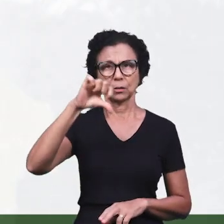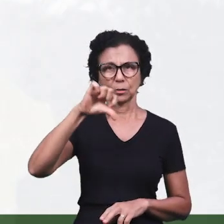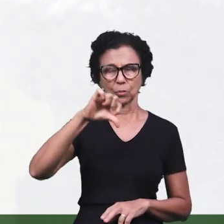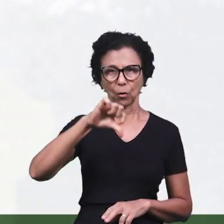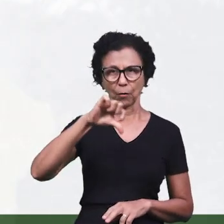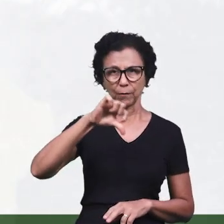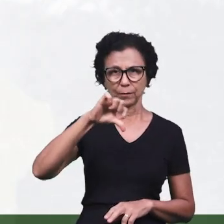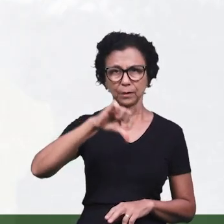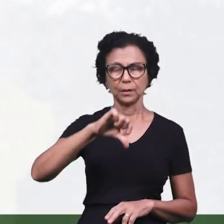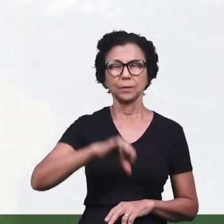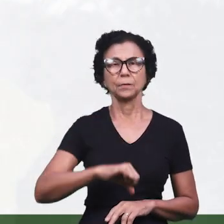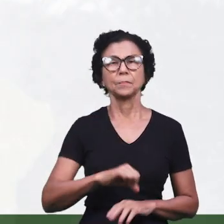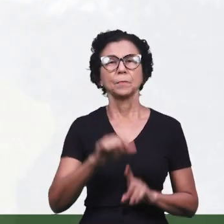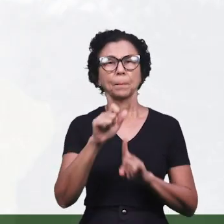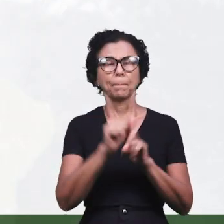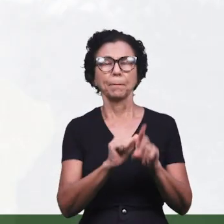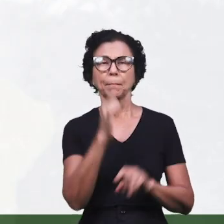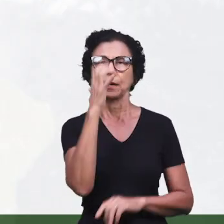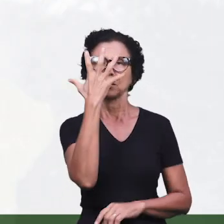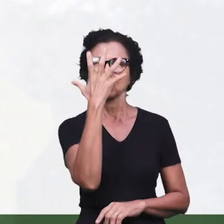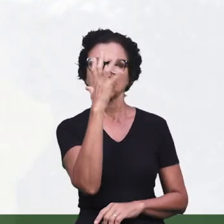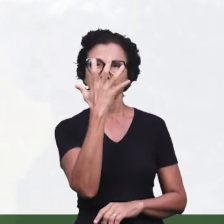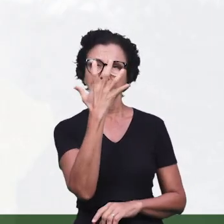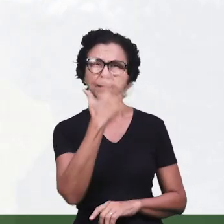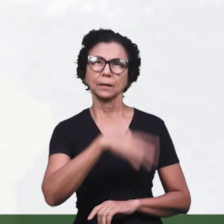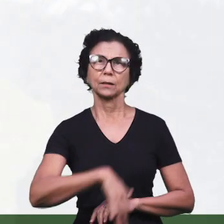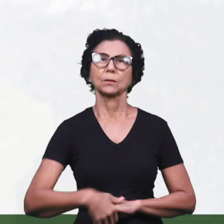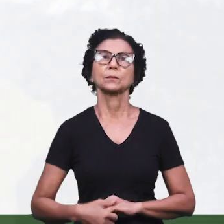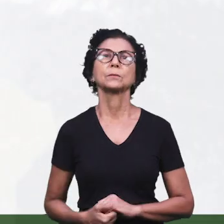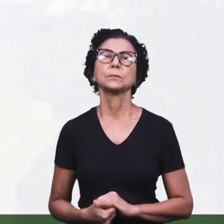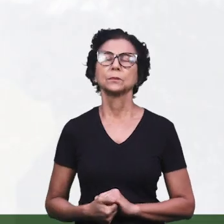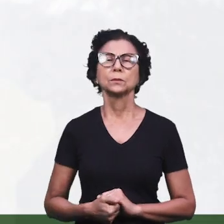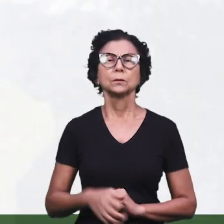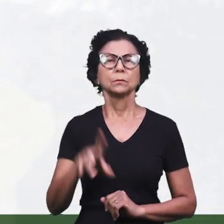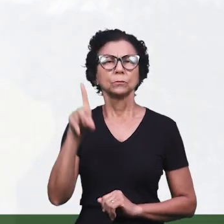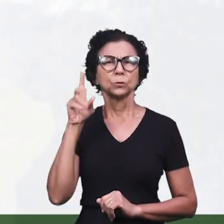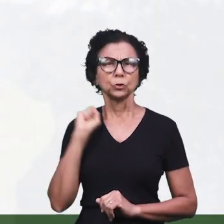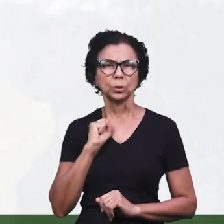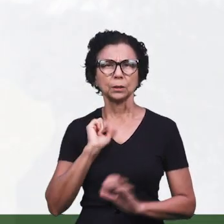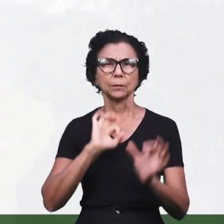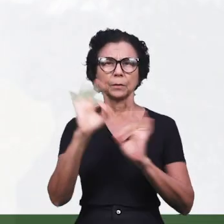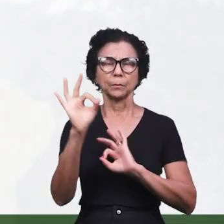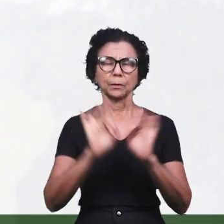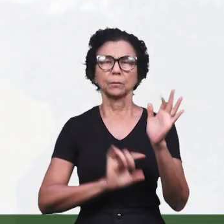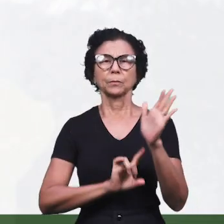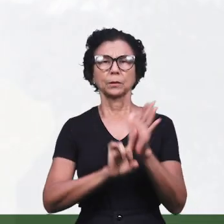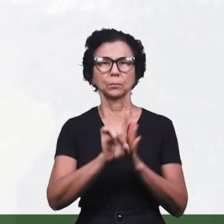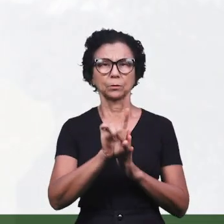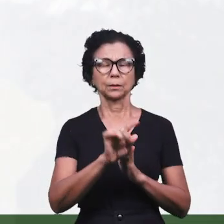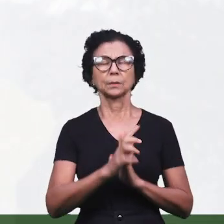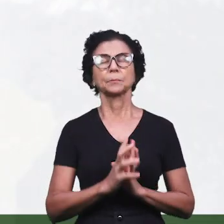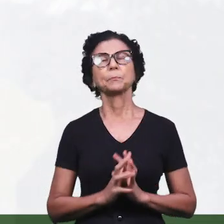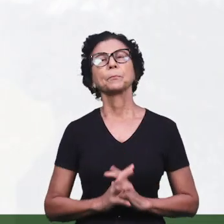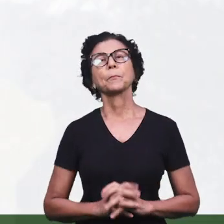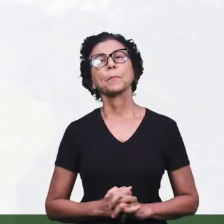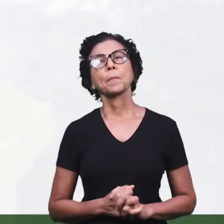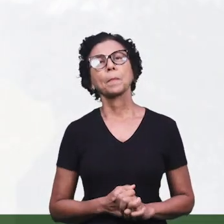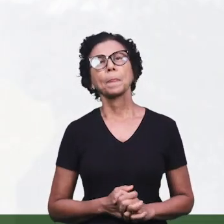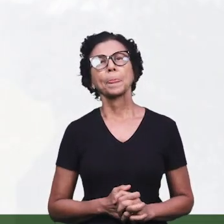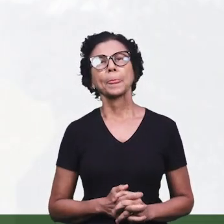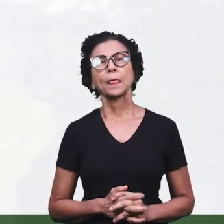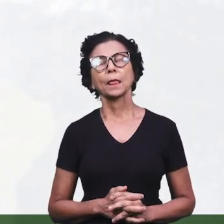elaborada a pergunta, na Escola Bíblica Dominical, foi feita uma abordagem sobre as 7 operações do Espírito de